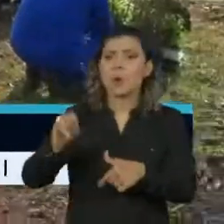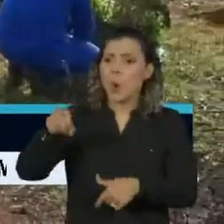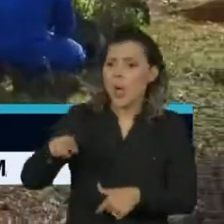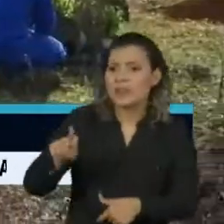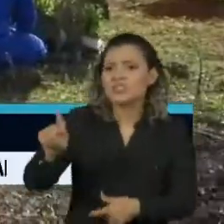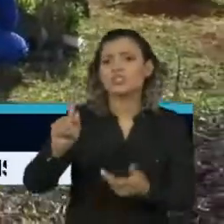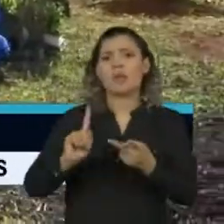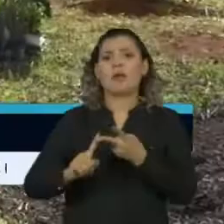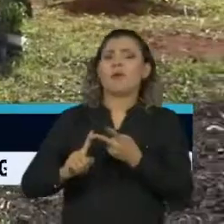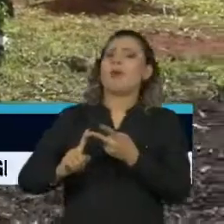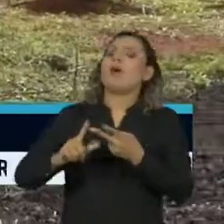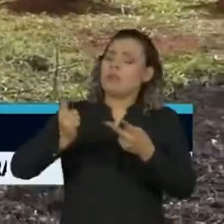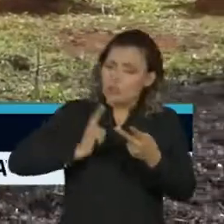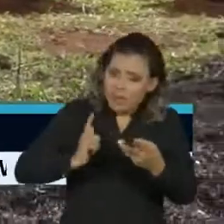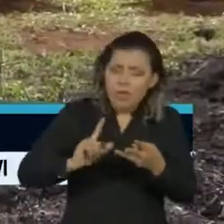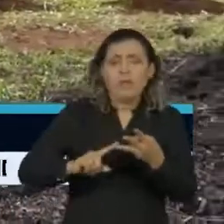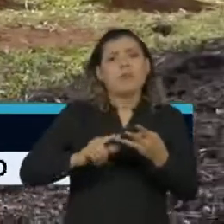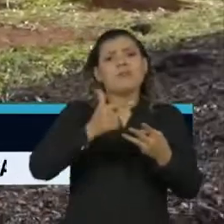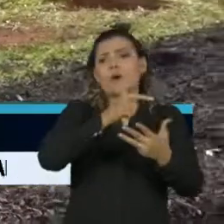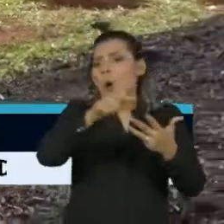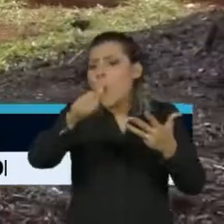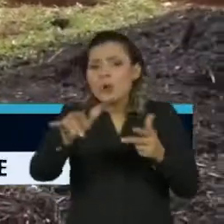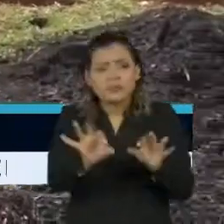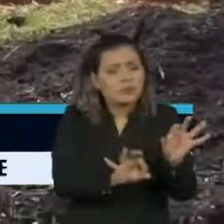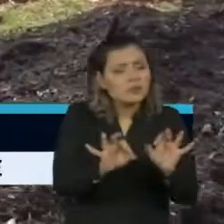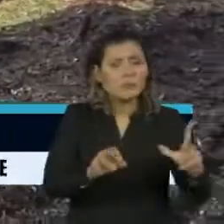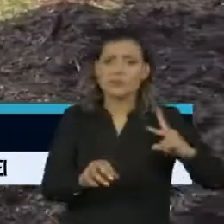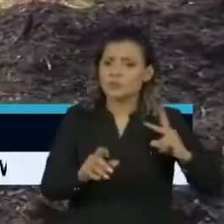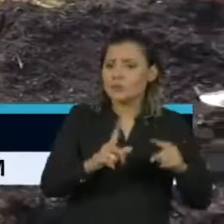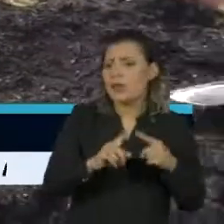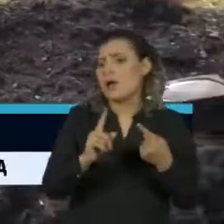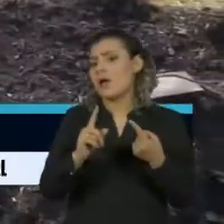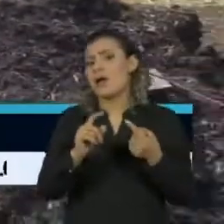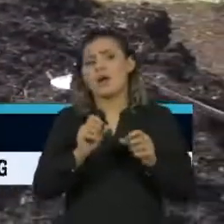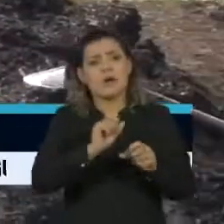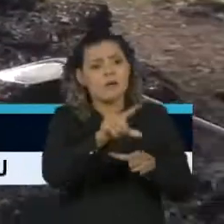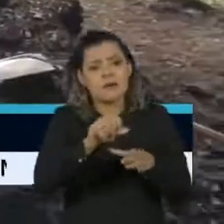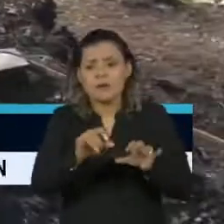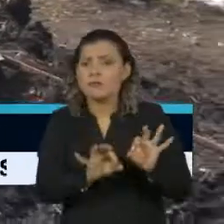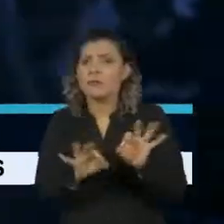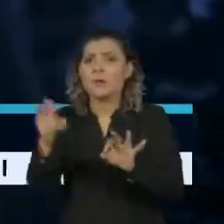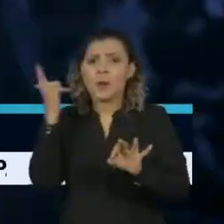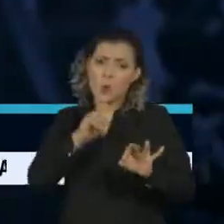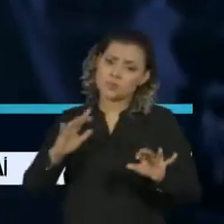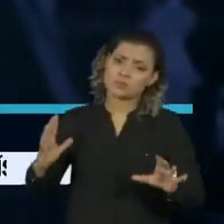organizações, mais longe de nós atingirmos essa escala de 12 milhões de hectares.